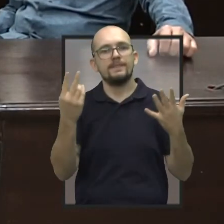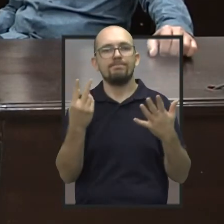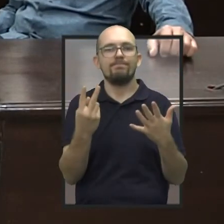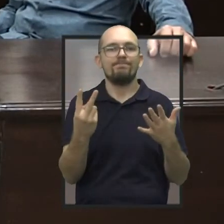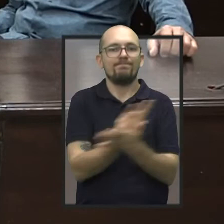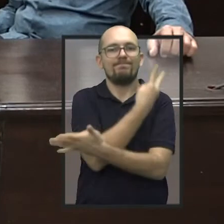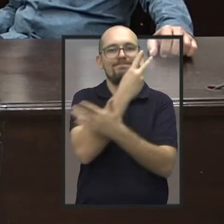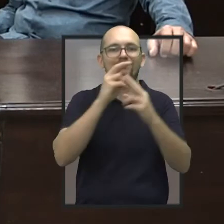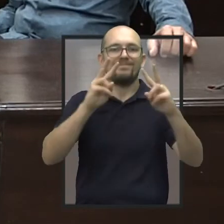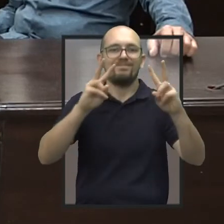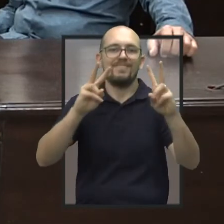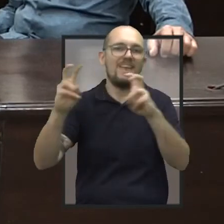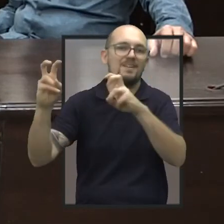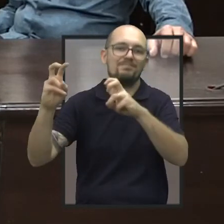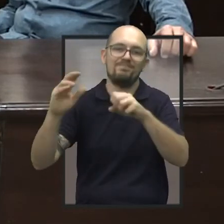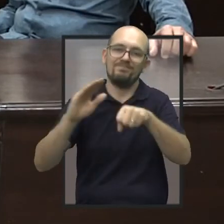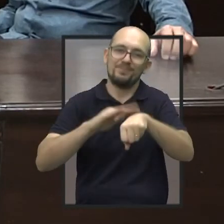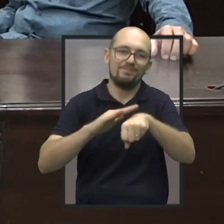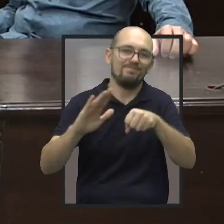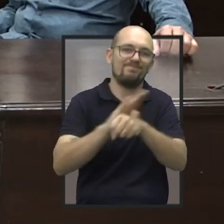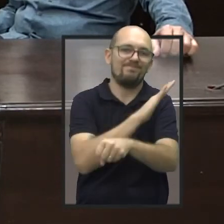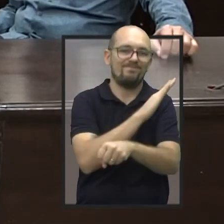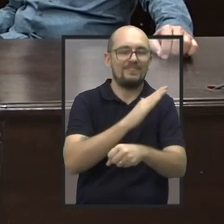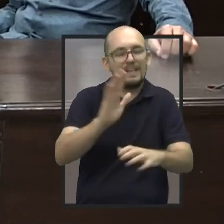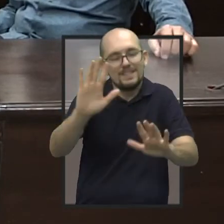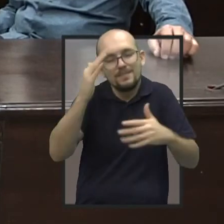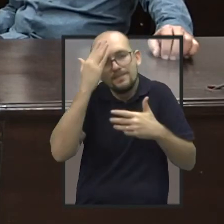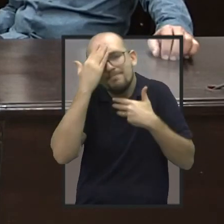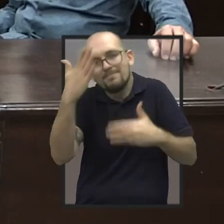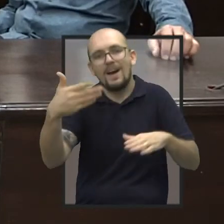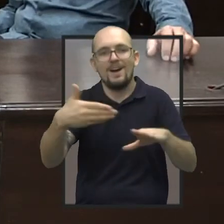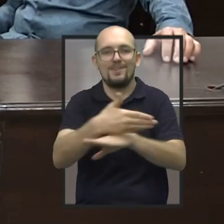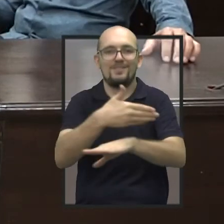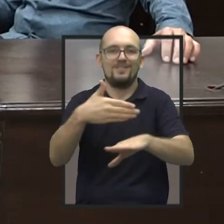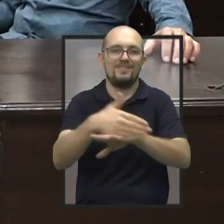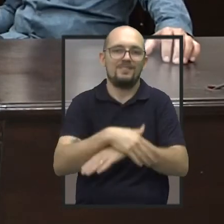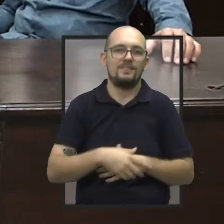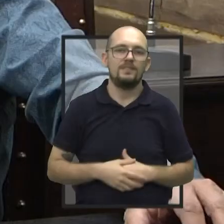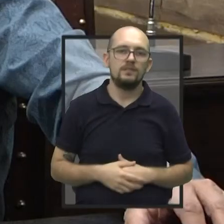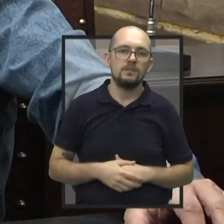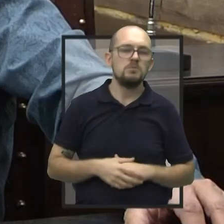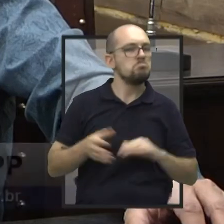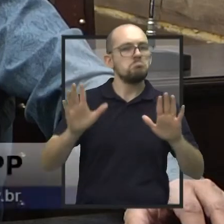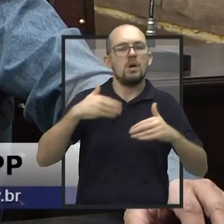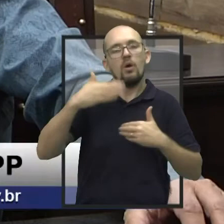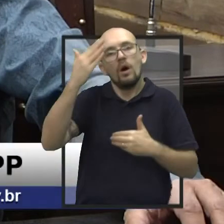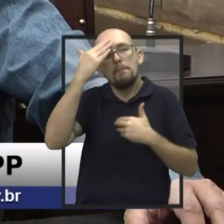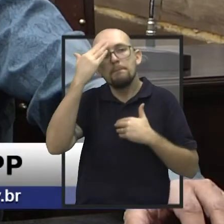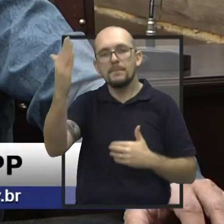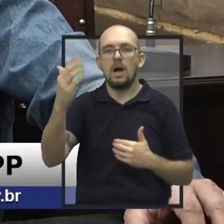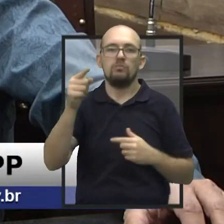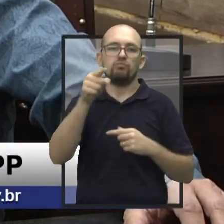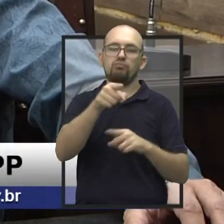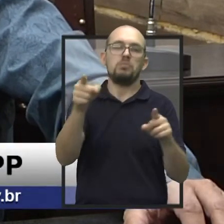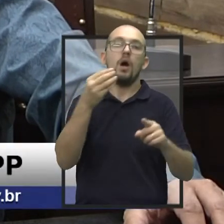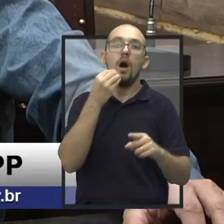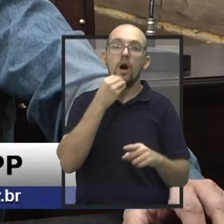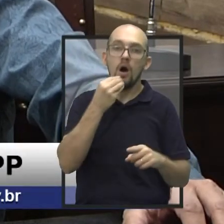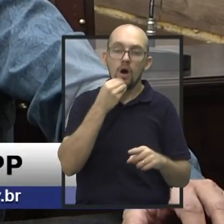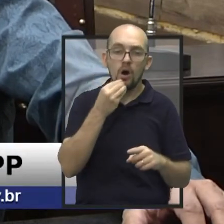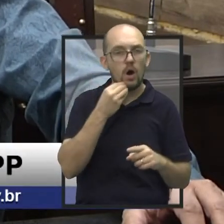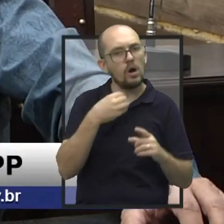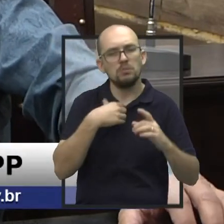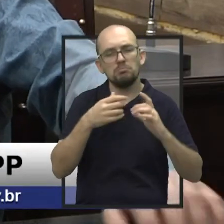já se esgotou. Mais uma vez, muito obrigado pela sua participação aqui conosco, viu? É, eu que agradeço e toda vez que tiver